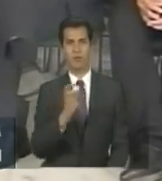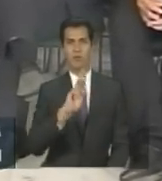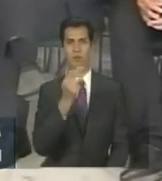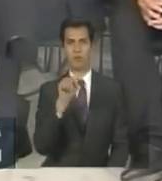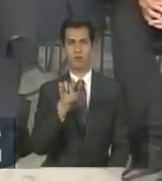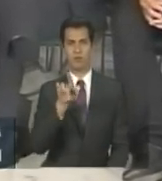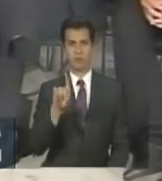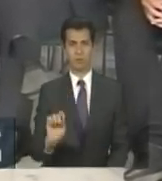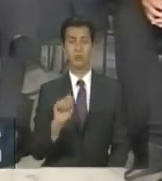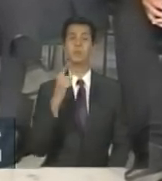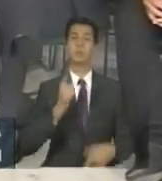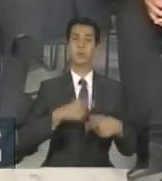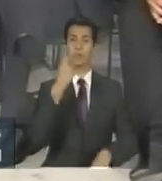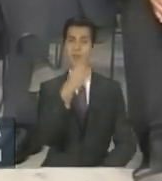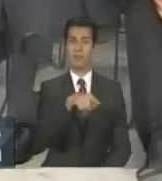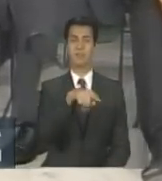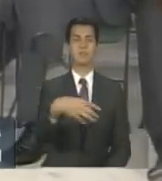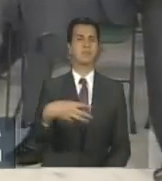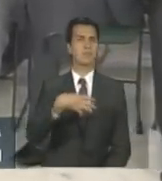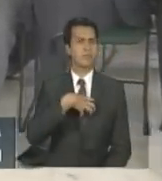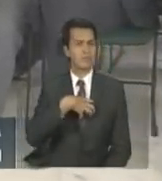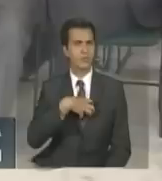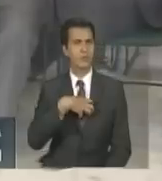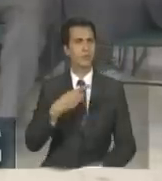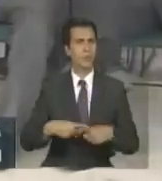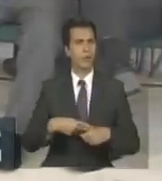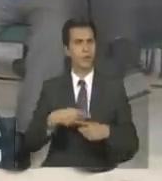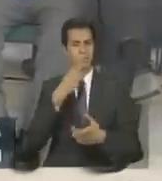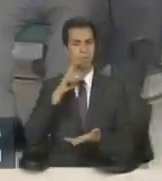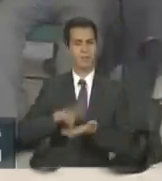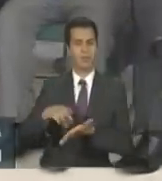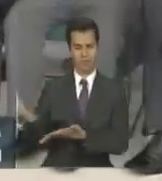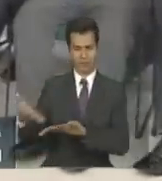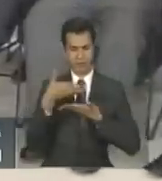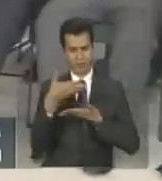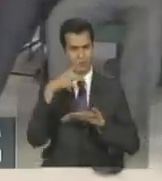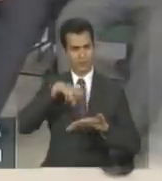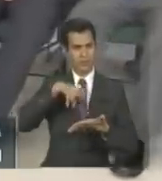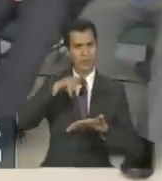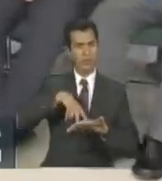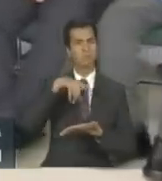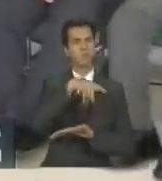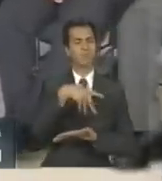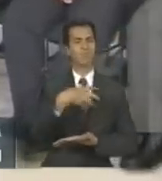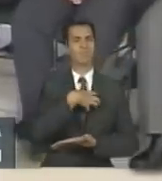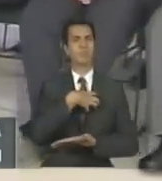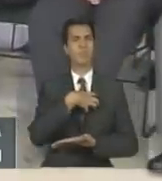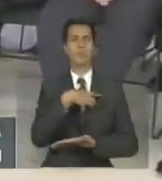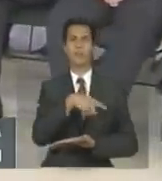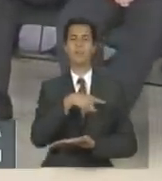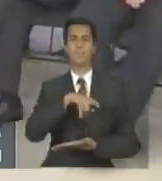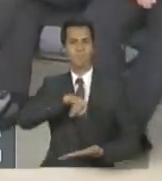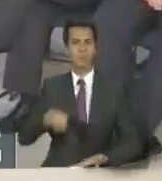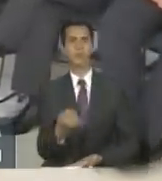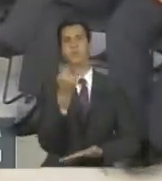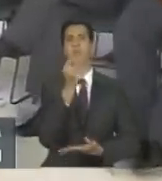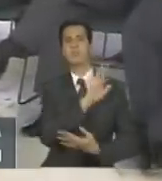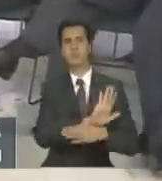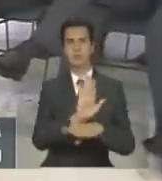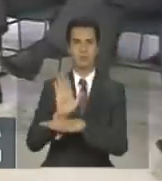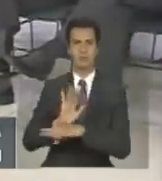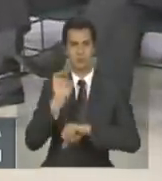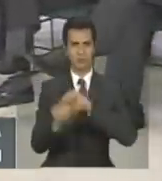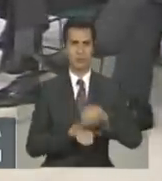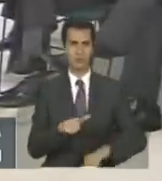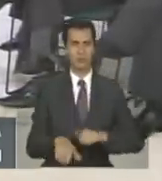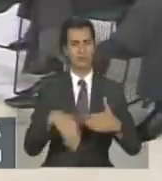com uma carta de uma mãe que vivia uma situação dramática e soube reconhecer a oportunidade dessa grande